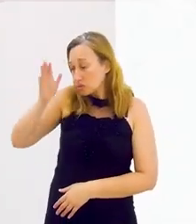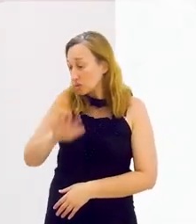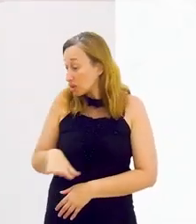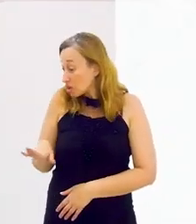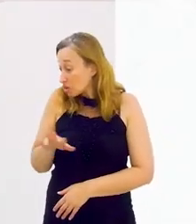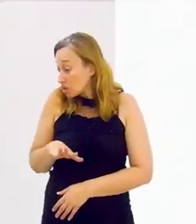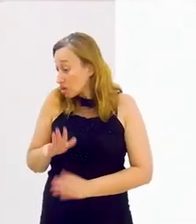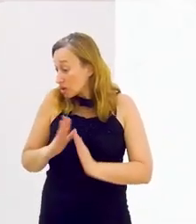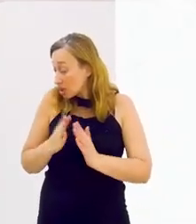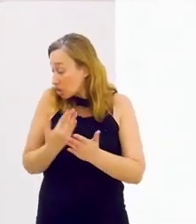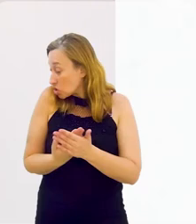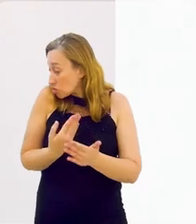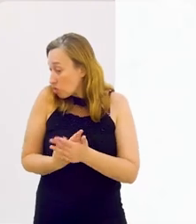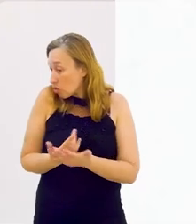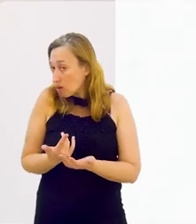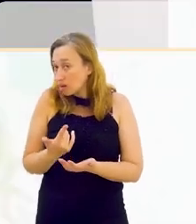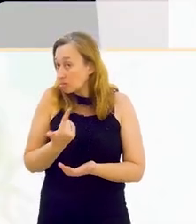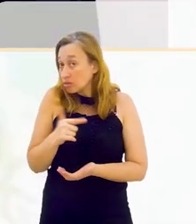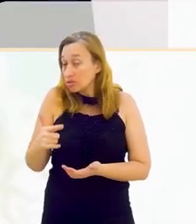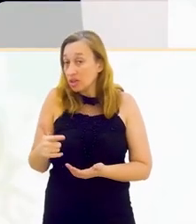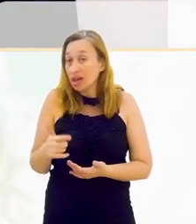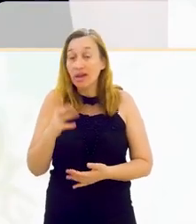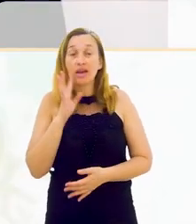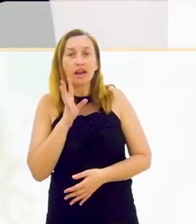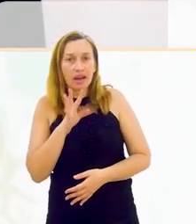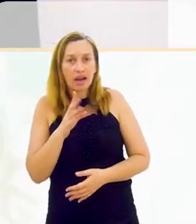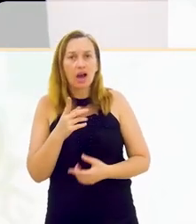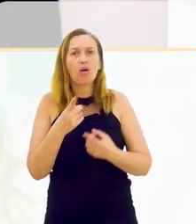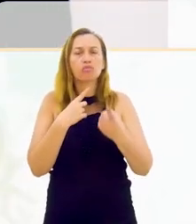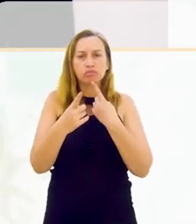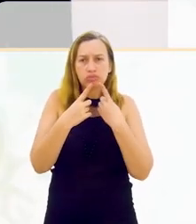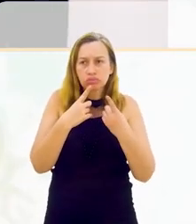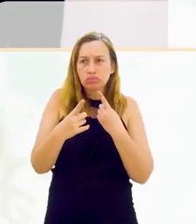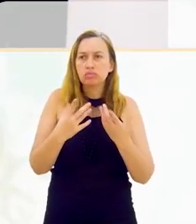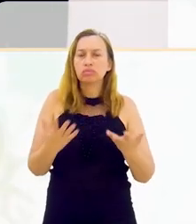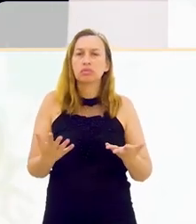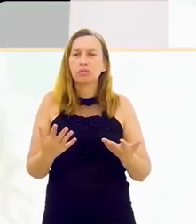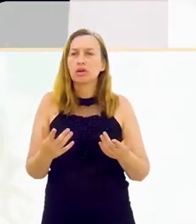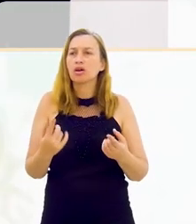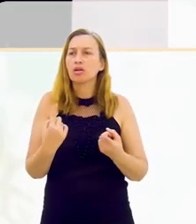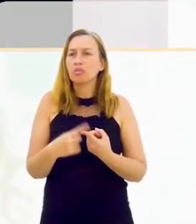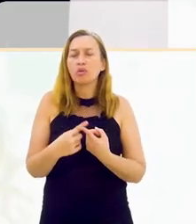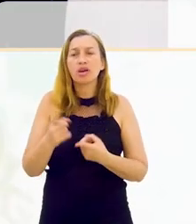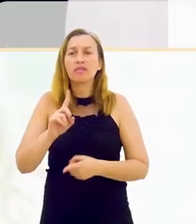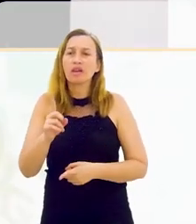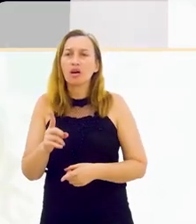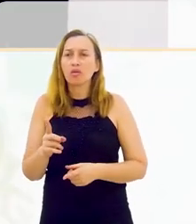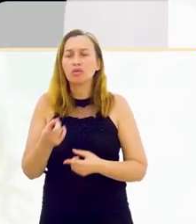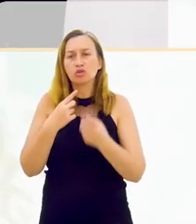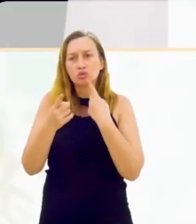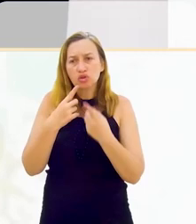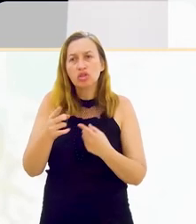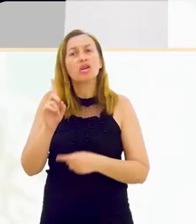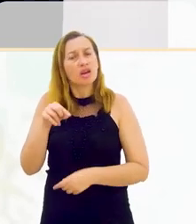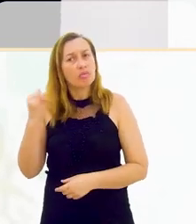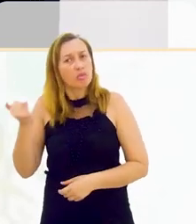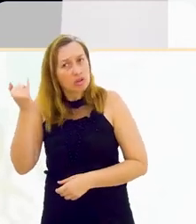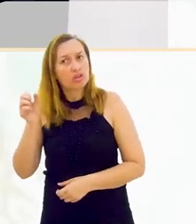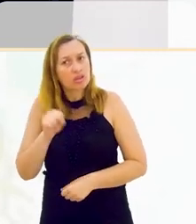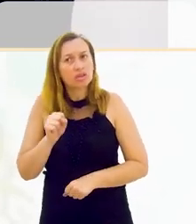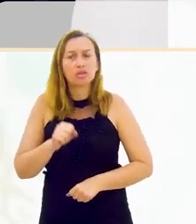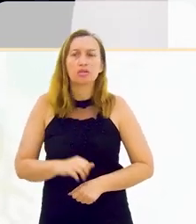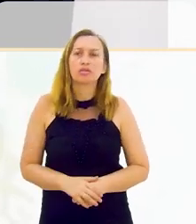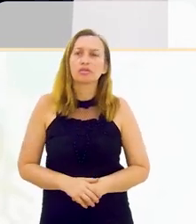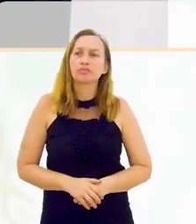não aprende isso na escola, que legal, né? Entender isso e trazer esse debate, por que não também na escola? Na verdade,